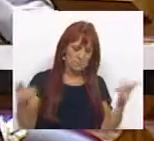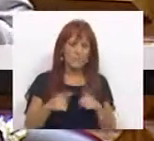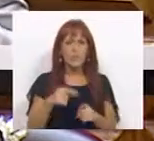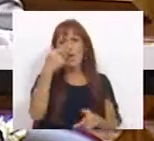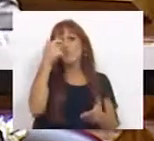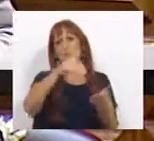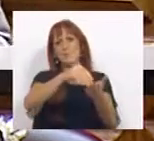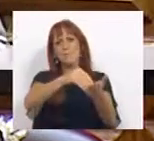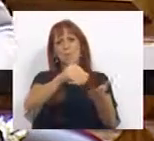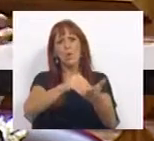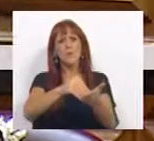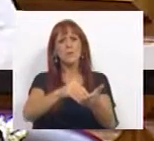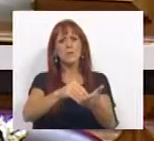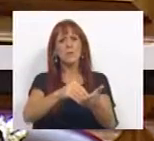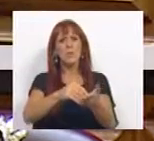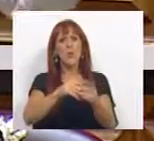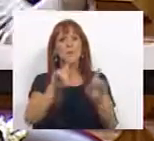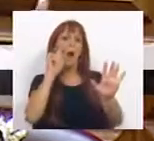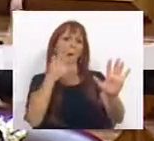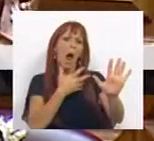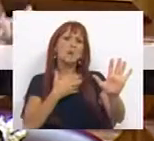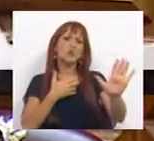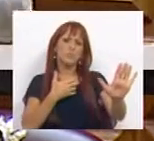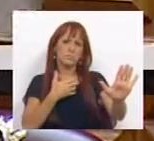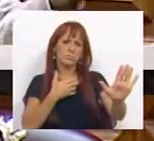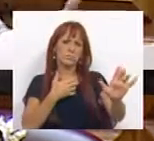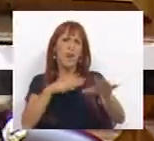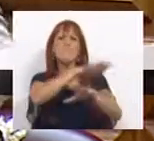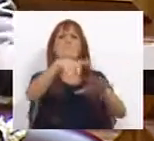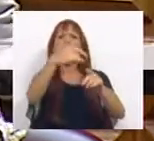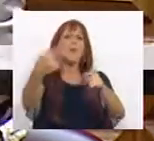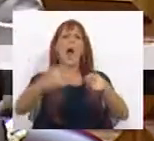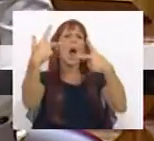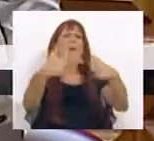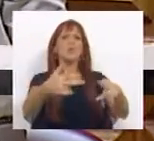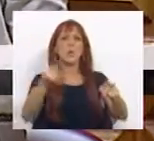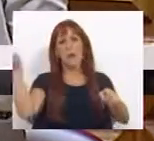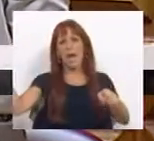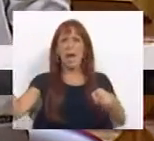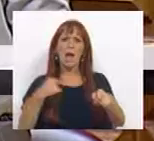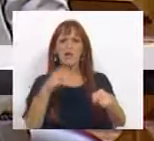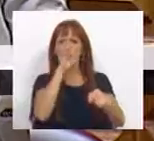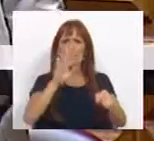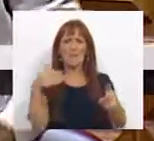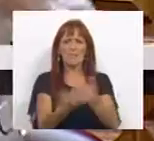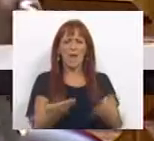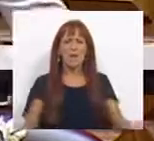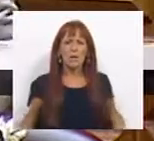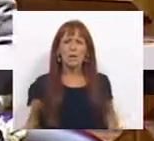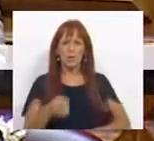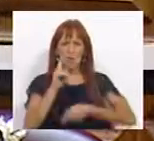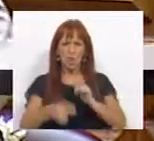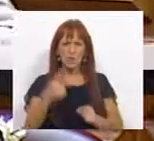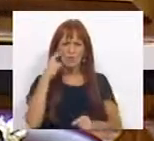os pobres estavam a ser salvaguardados no meio da austeridade que eles estavam a implementar. E aquilo